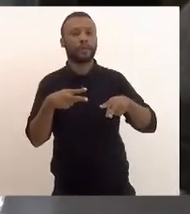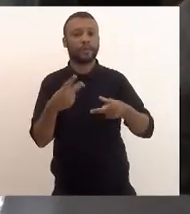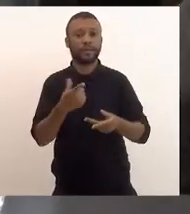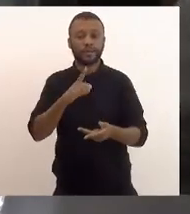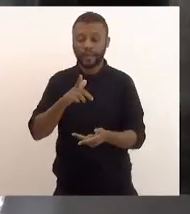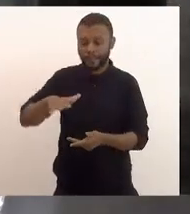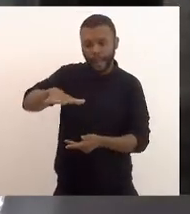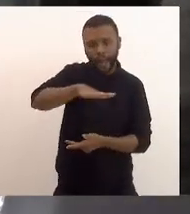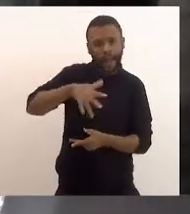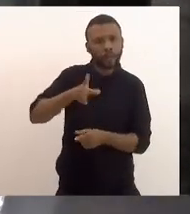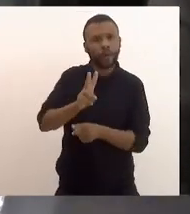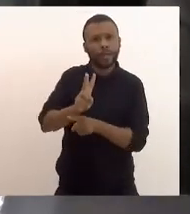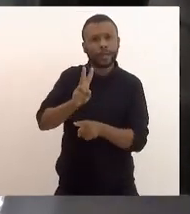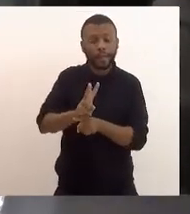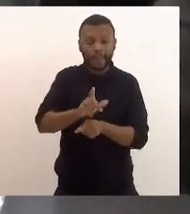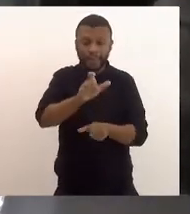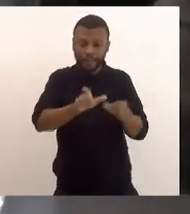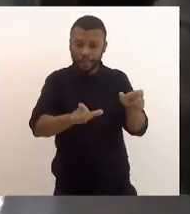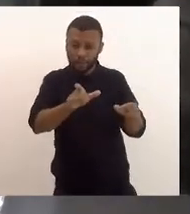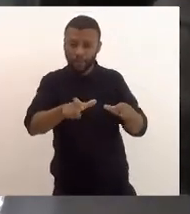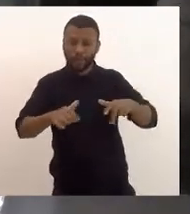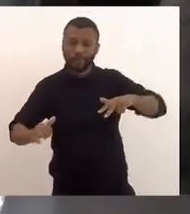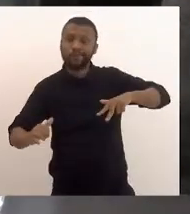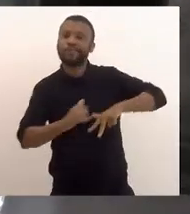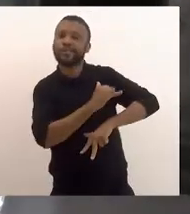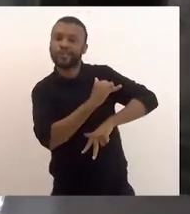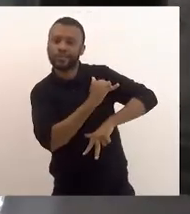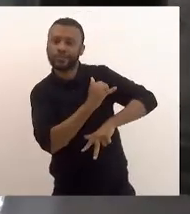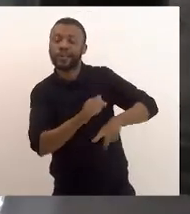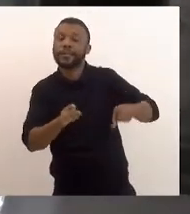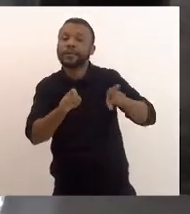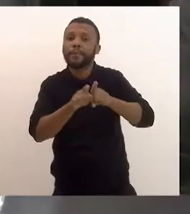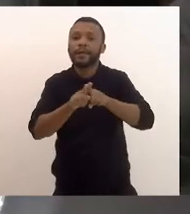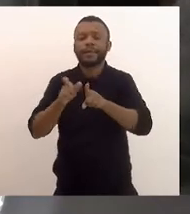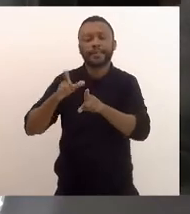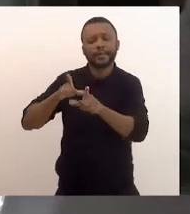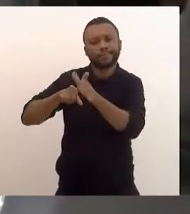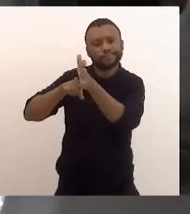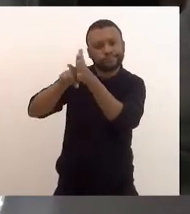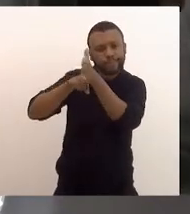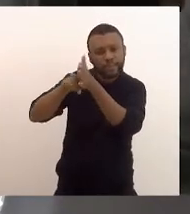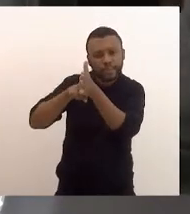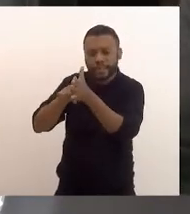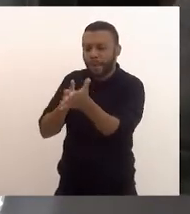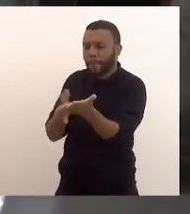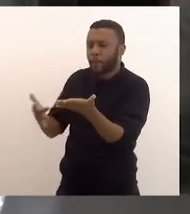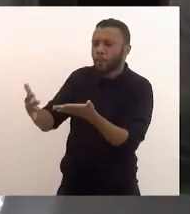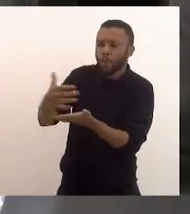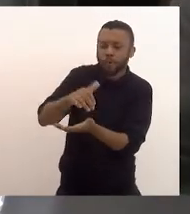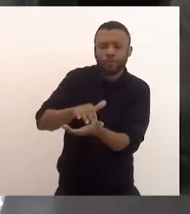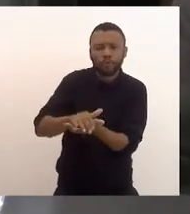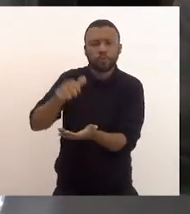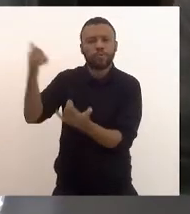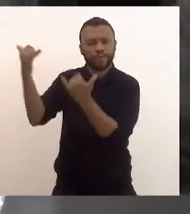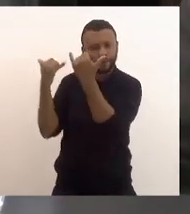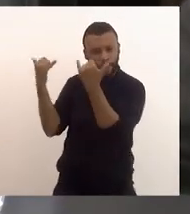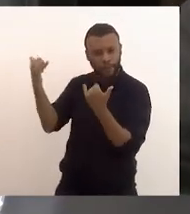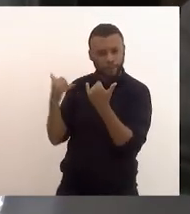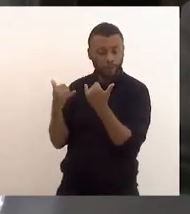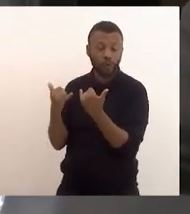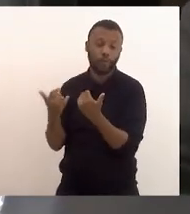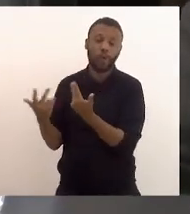campo do atendimento a essas vítimas mas está também no campo da produção e levantamento de dados Como foi o relatório que a defensoria